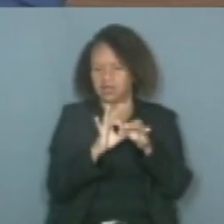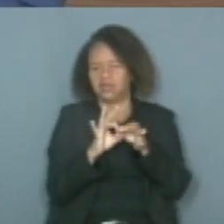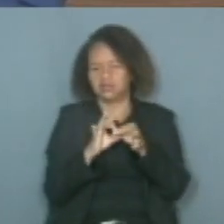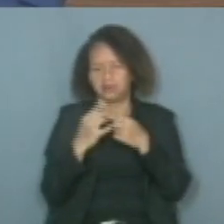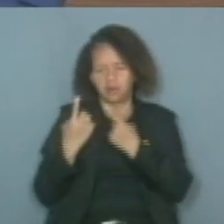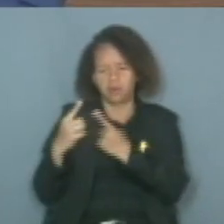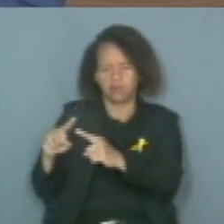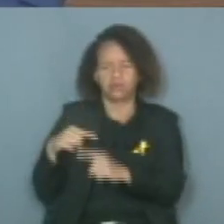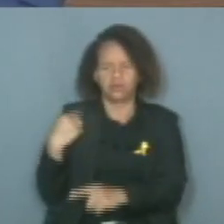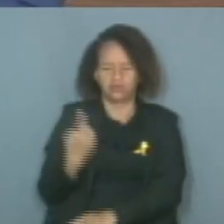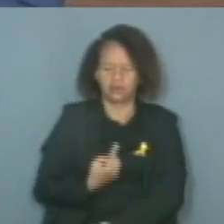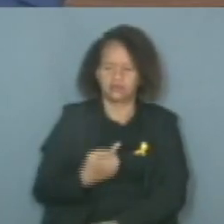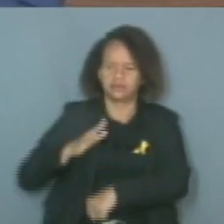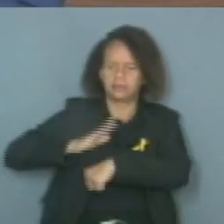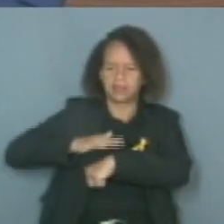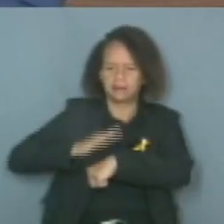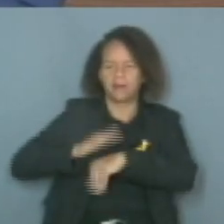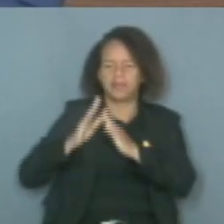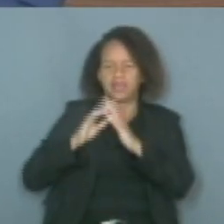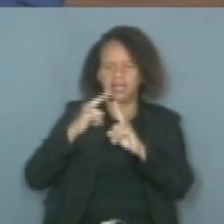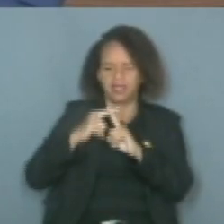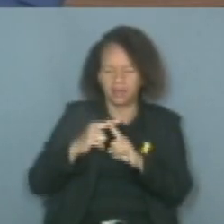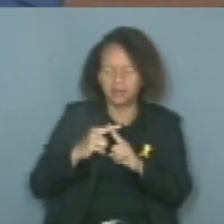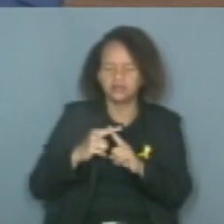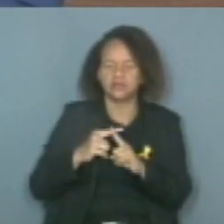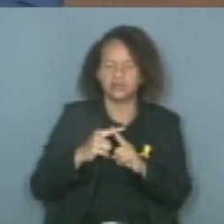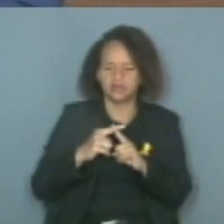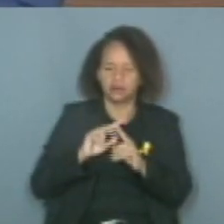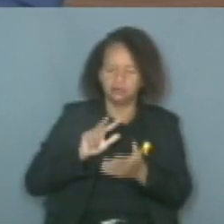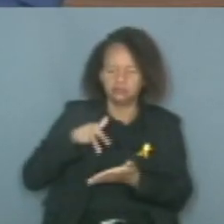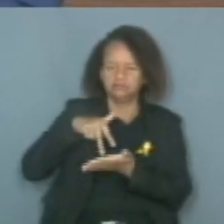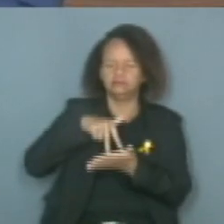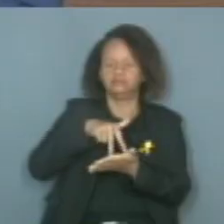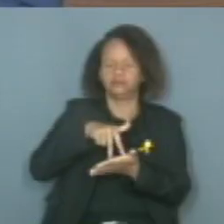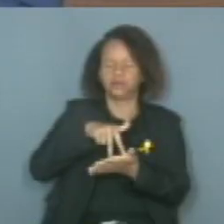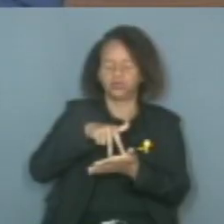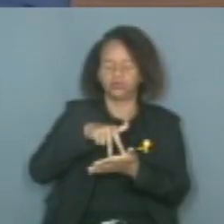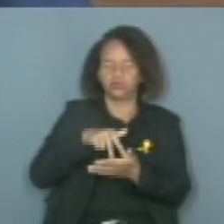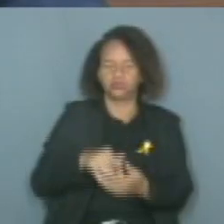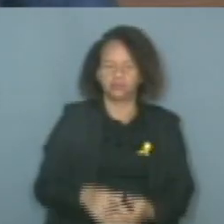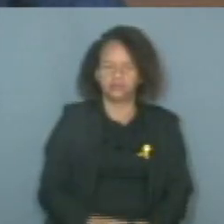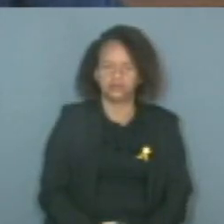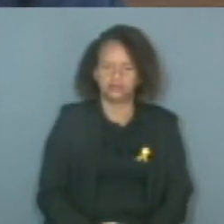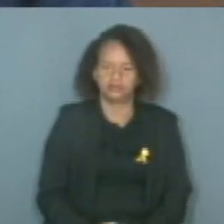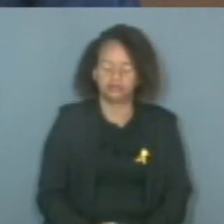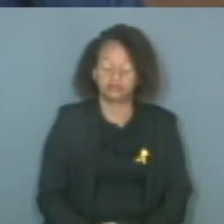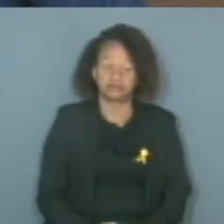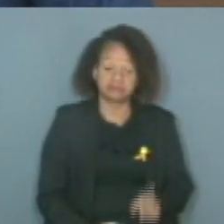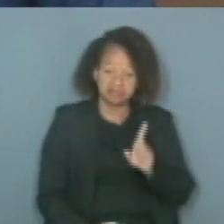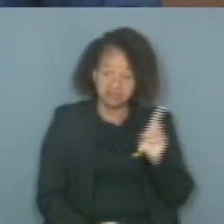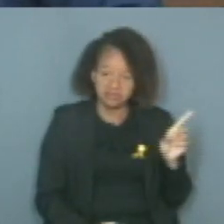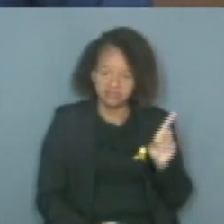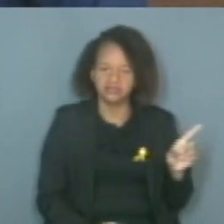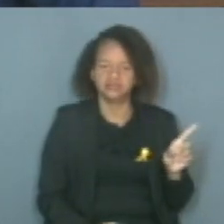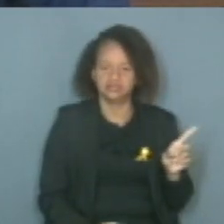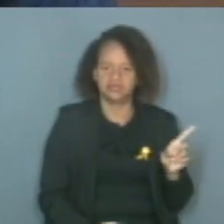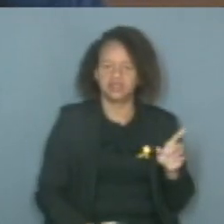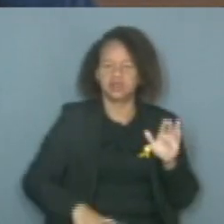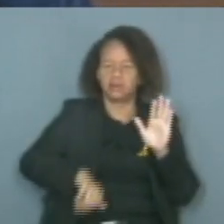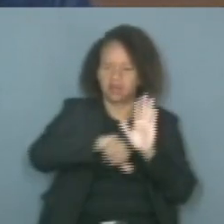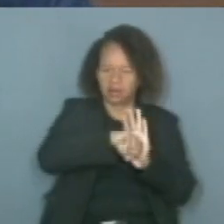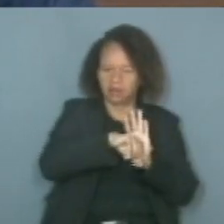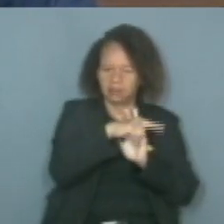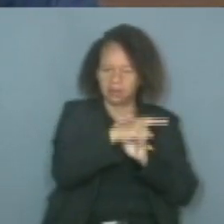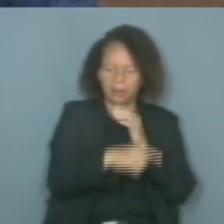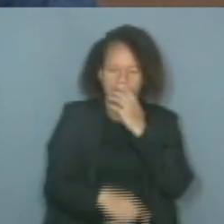contra nós. Está na hora de a igreja se levantar e se opor a isso. Isso mesmo. Então esse é o